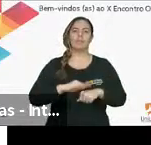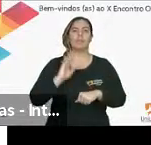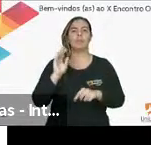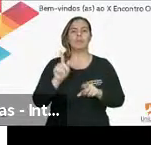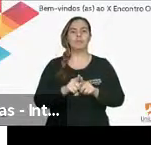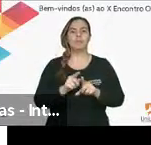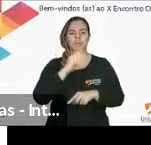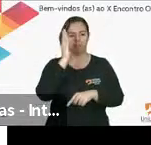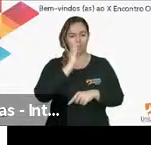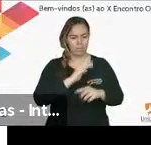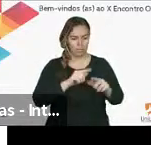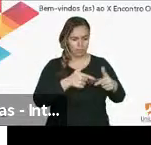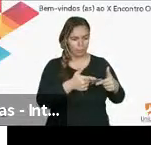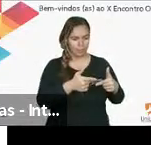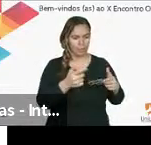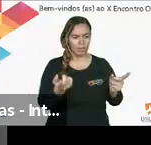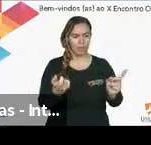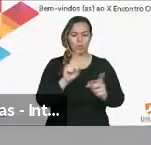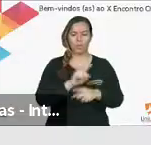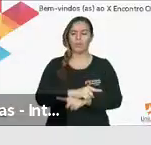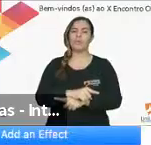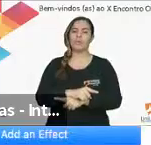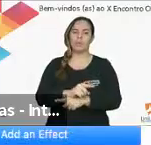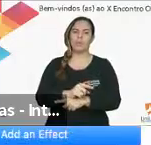está fazendo em todas as suas ações.